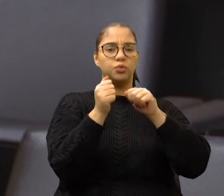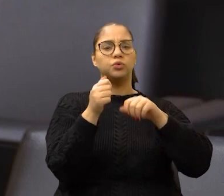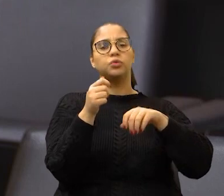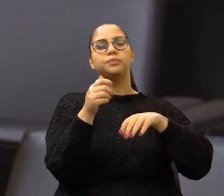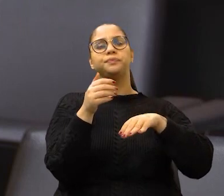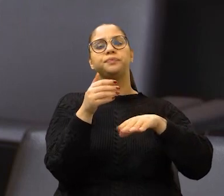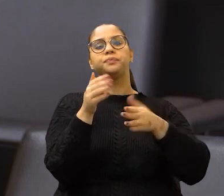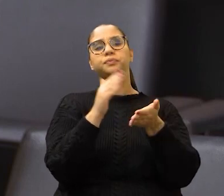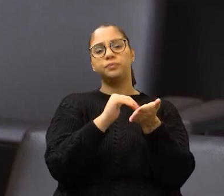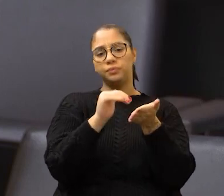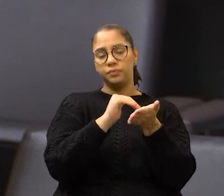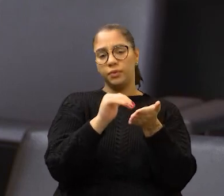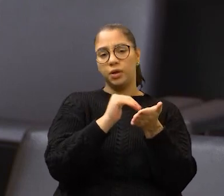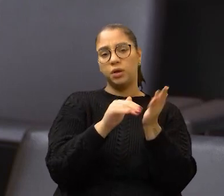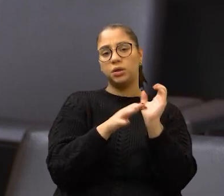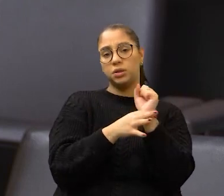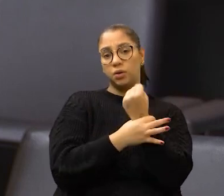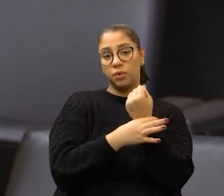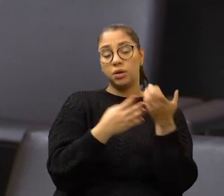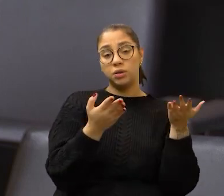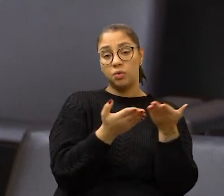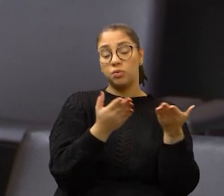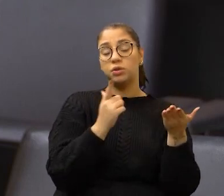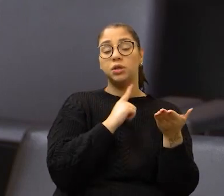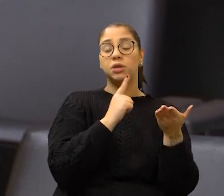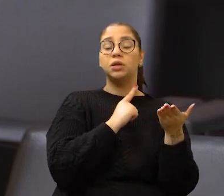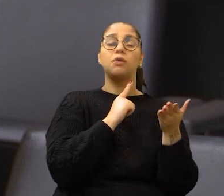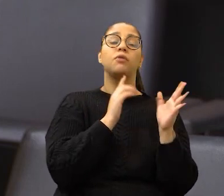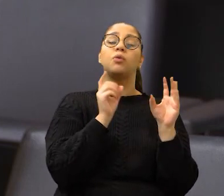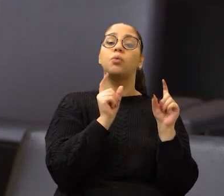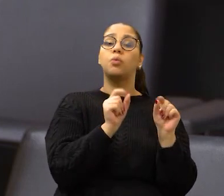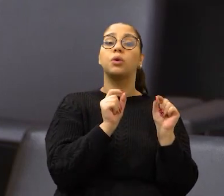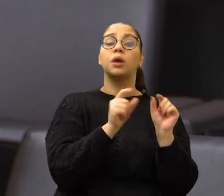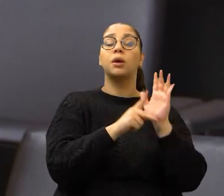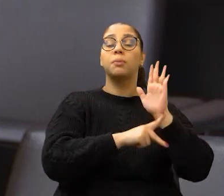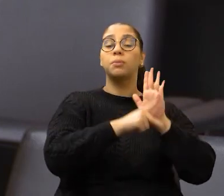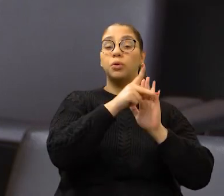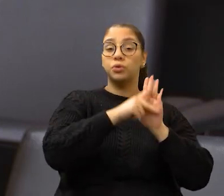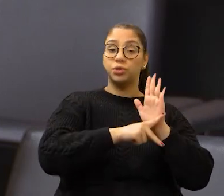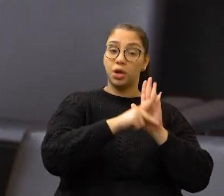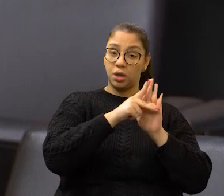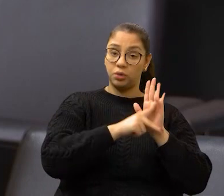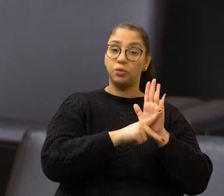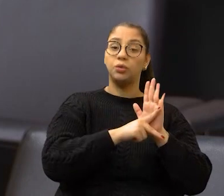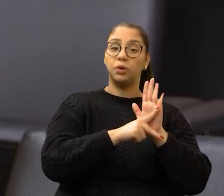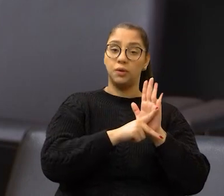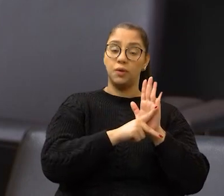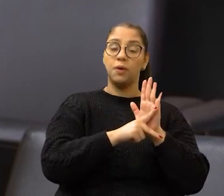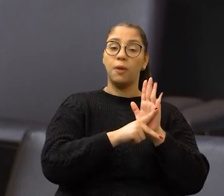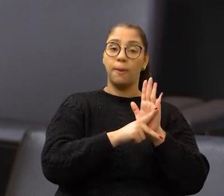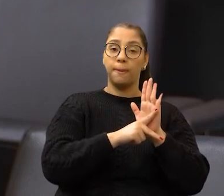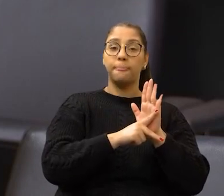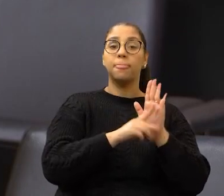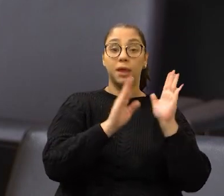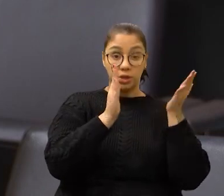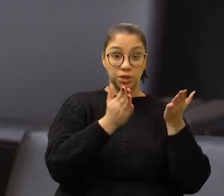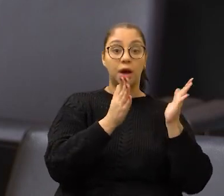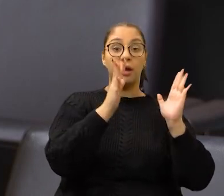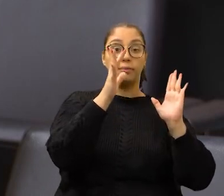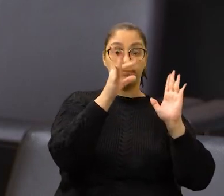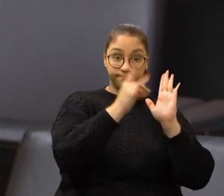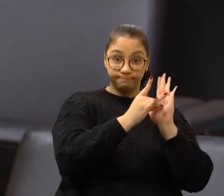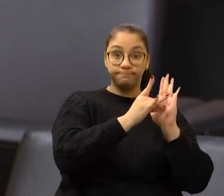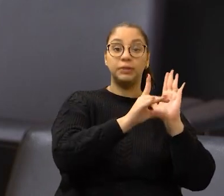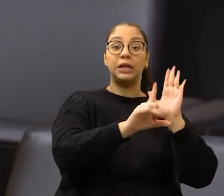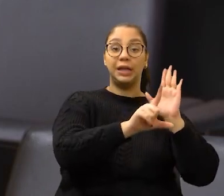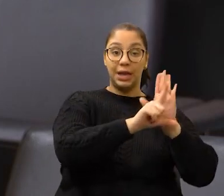com o secretário de Segurança aqui da cidade, onde nós temos um projeto que